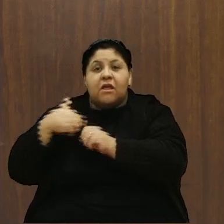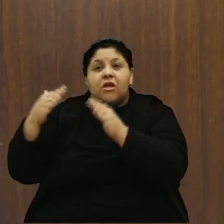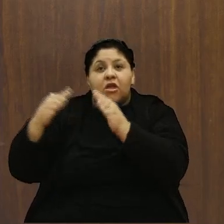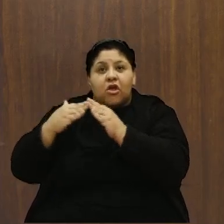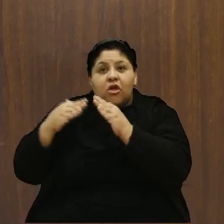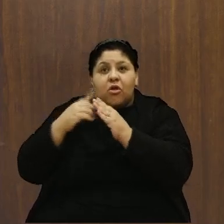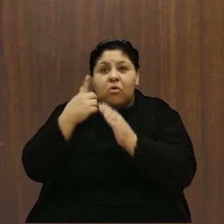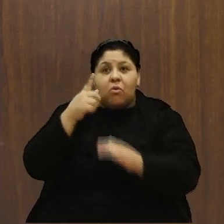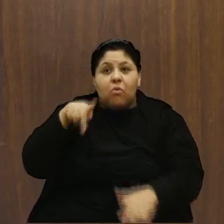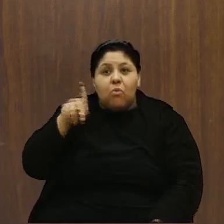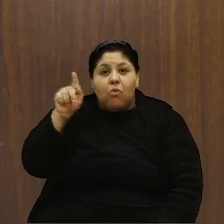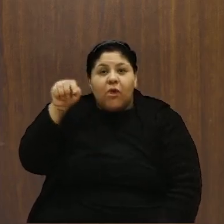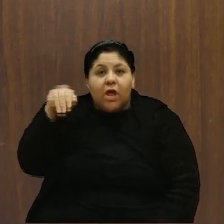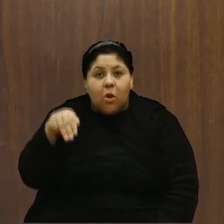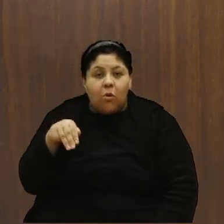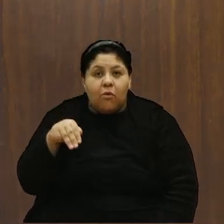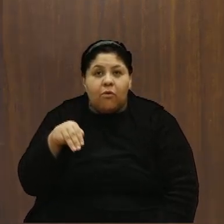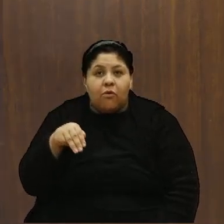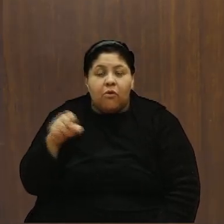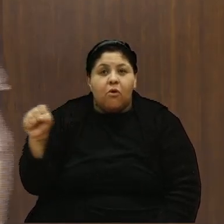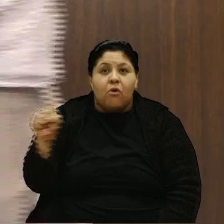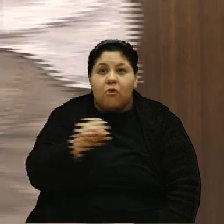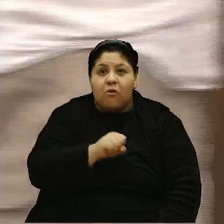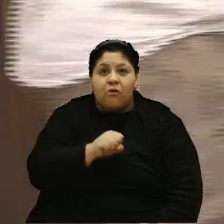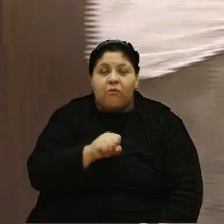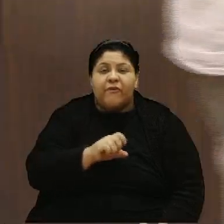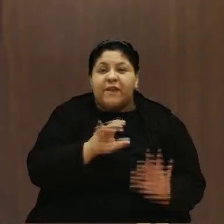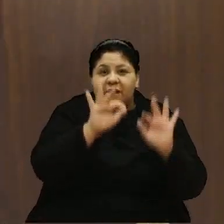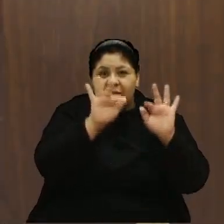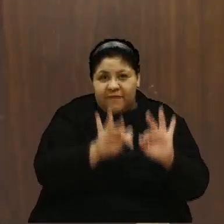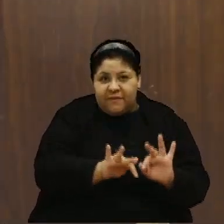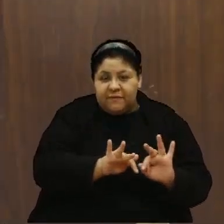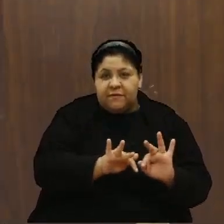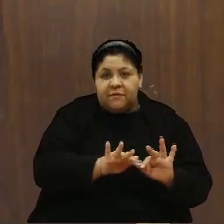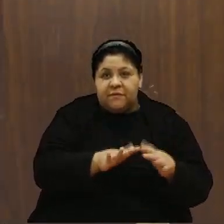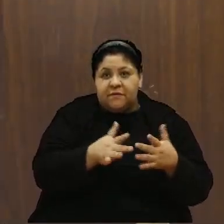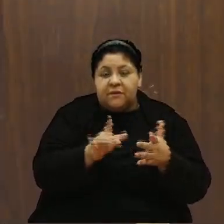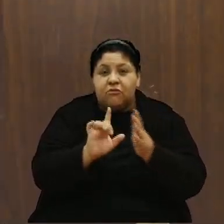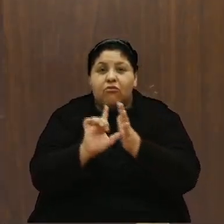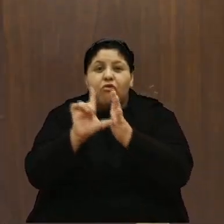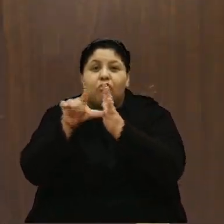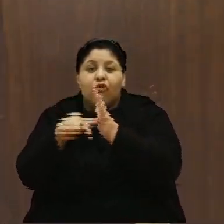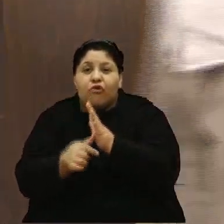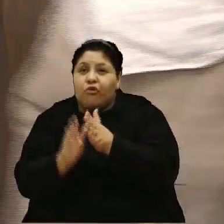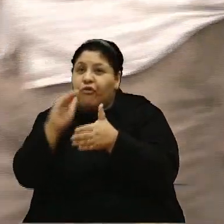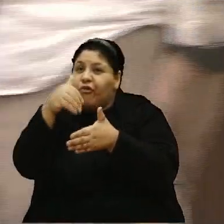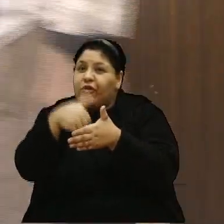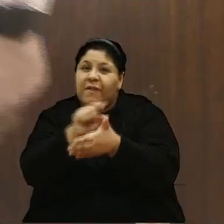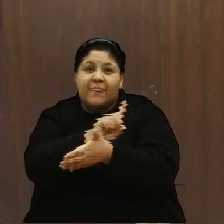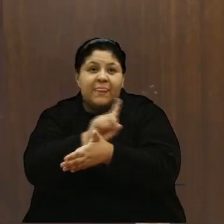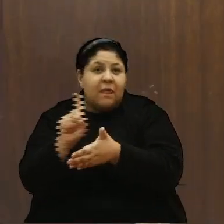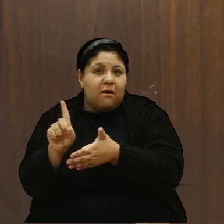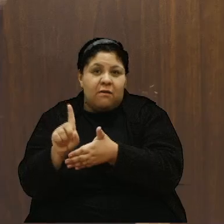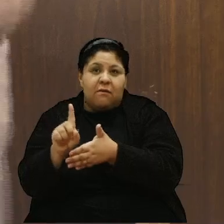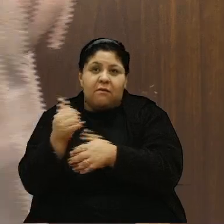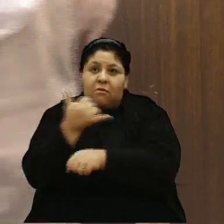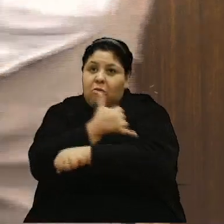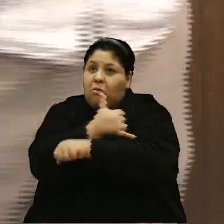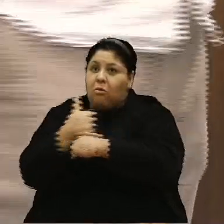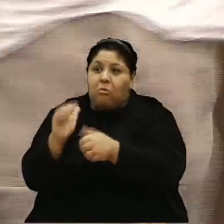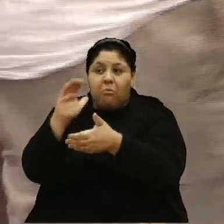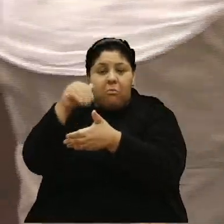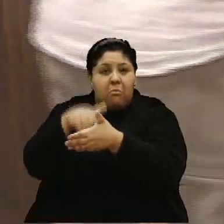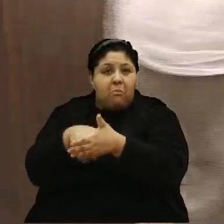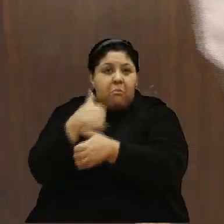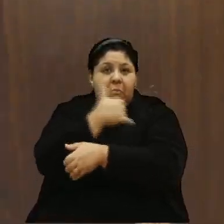1 quilômetro que poderia ter sido finalizado depois das eleições não foi mais, passou a eleição, passou